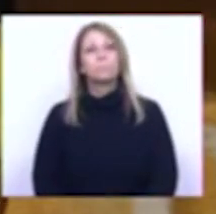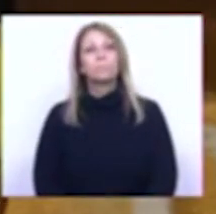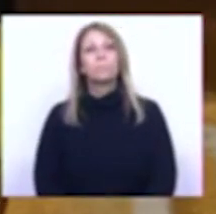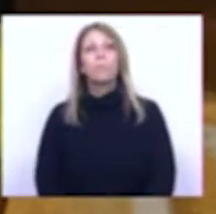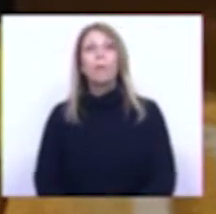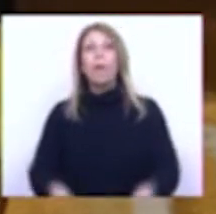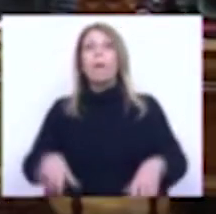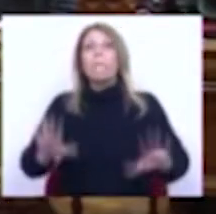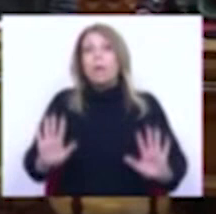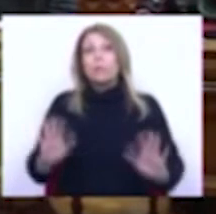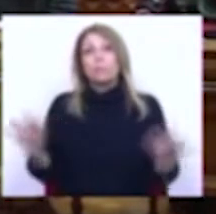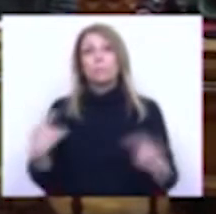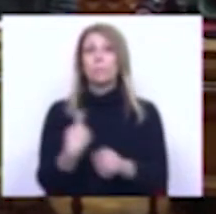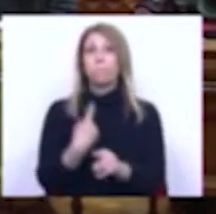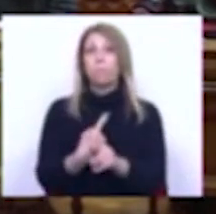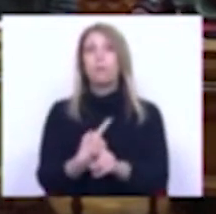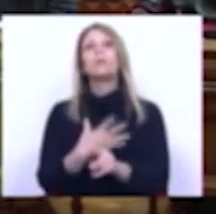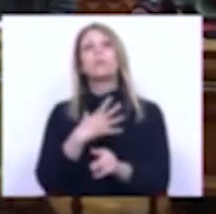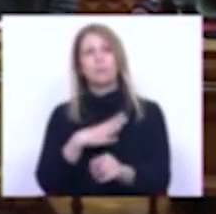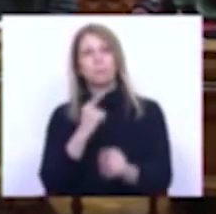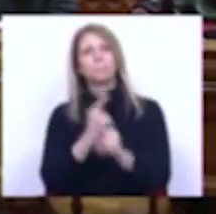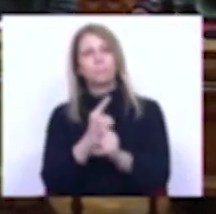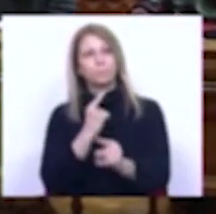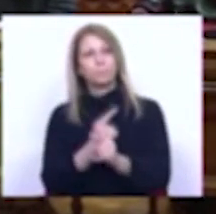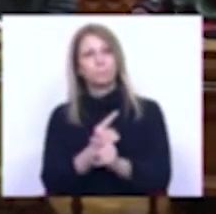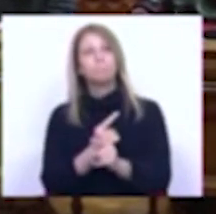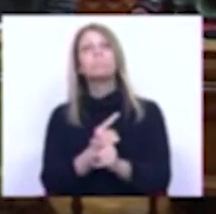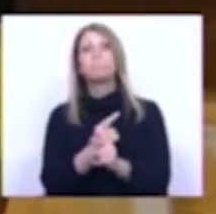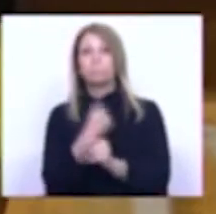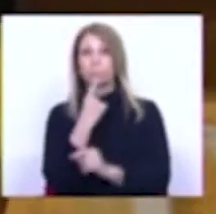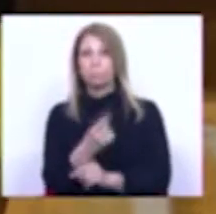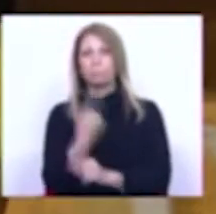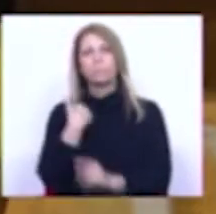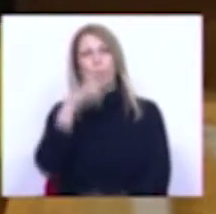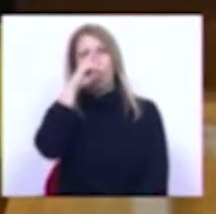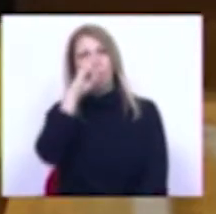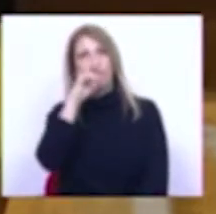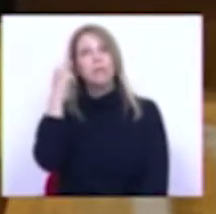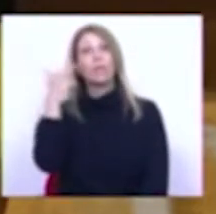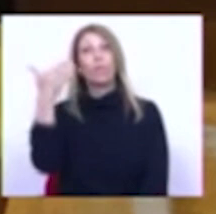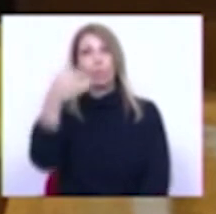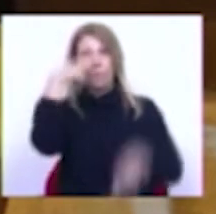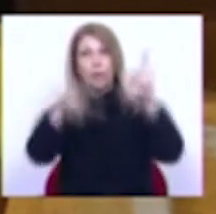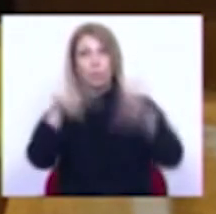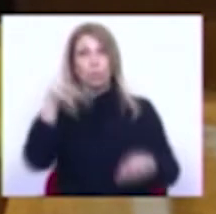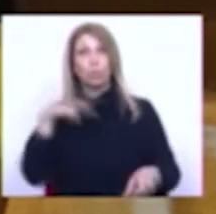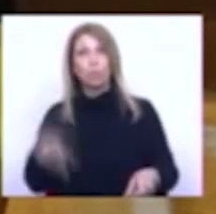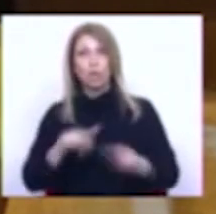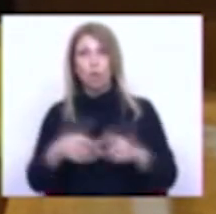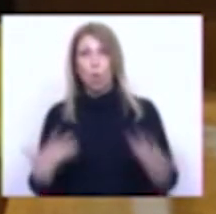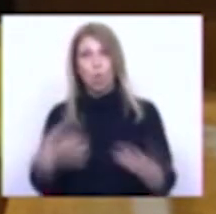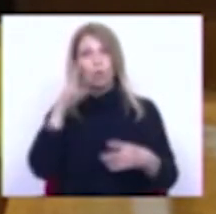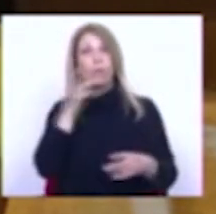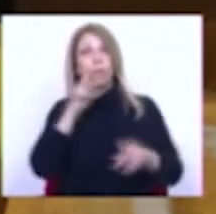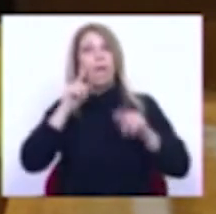Mas, em qualquer caso, não queria deixar de registar para a memória futura e para os portugueses que nos estão a ver, que hoje, 8 de